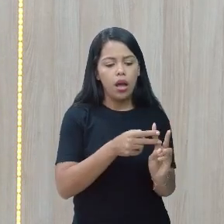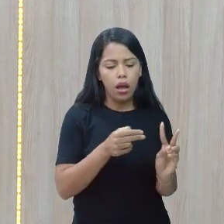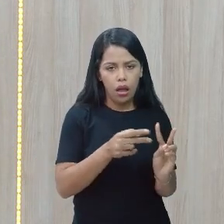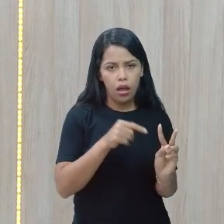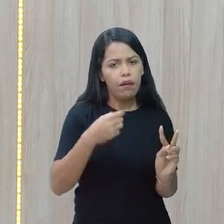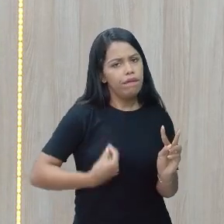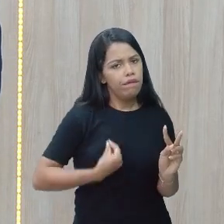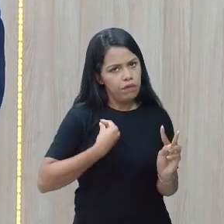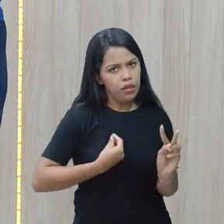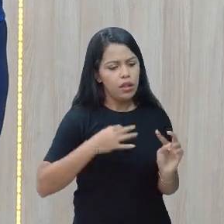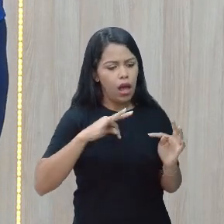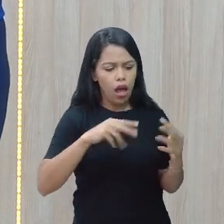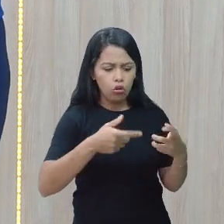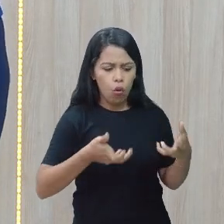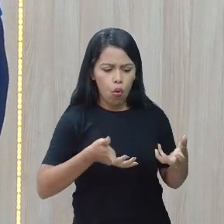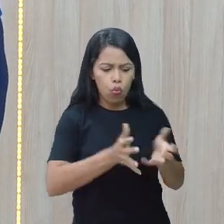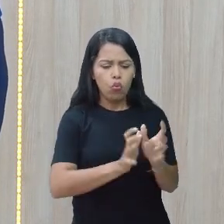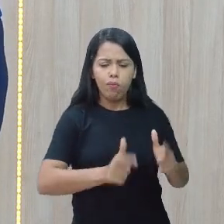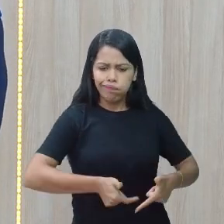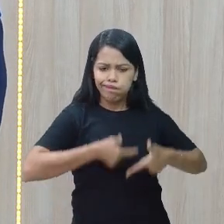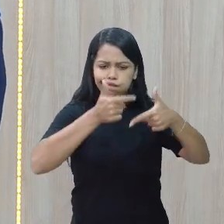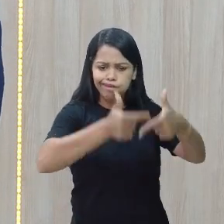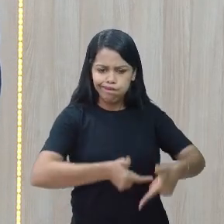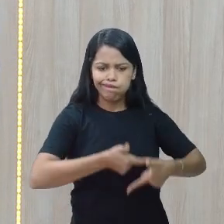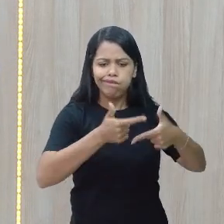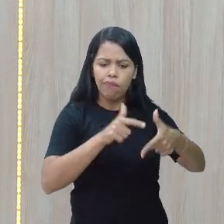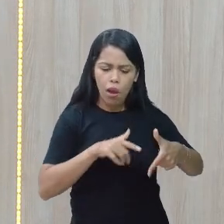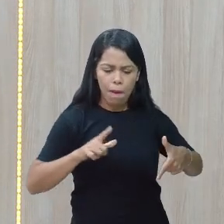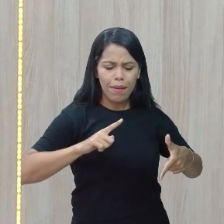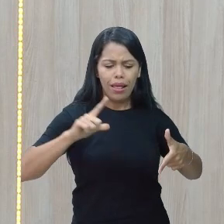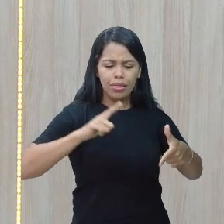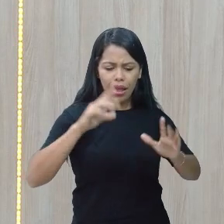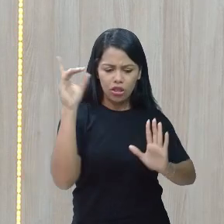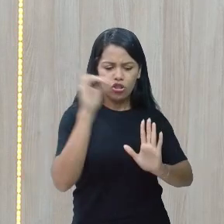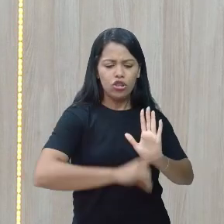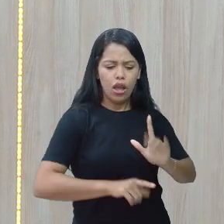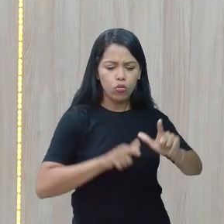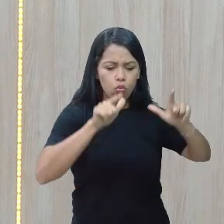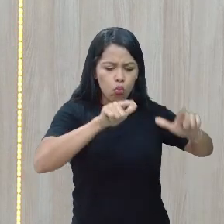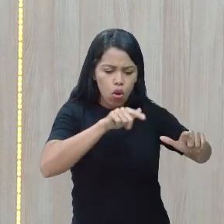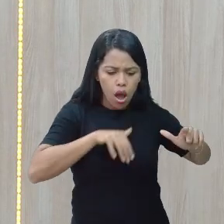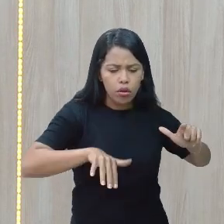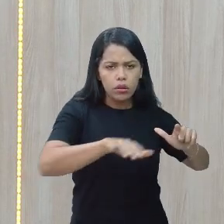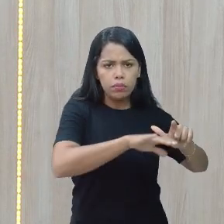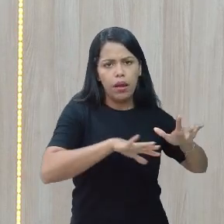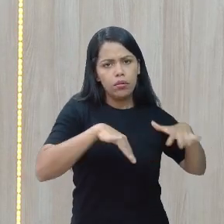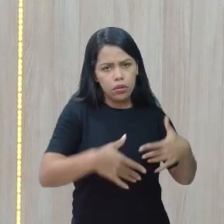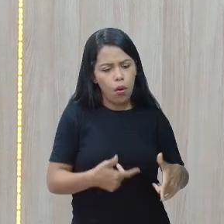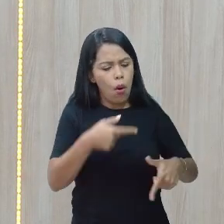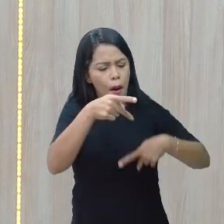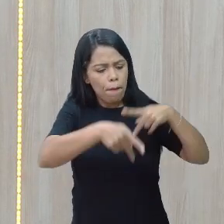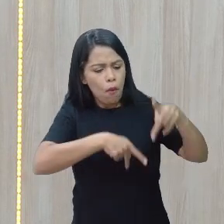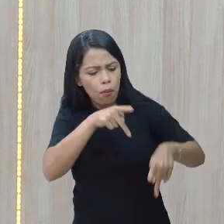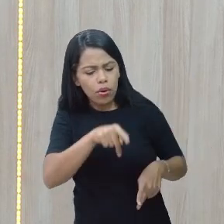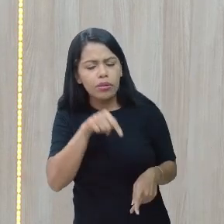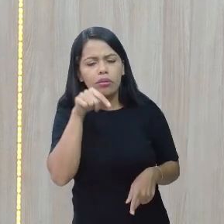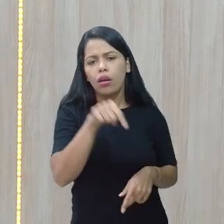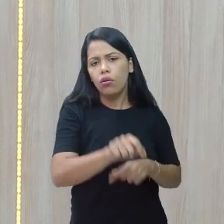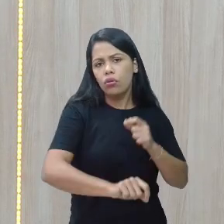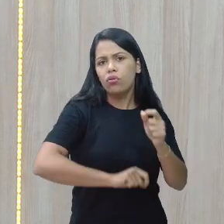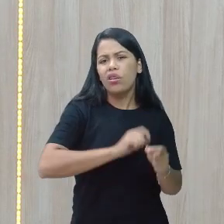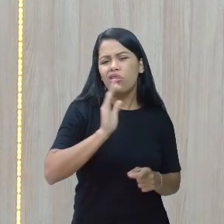estão lutando, né, por seu lugar, por seu espaço, por seus direitos. É um povo que está, de certa